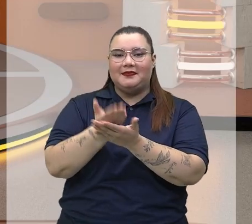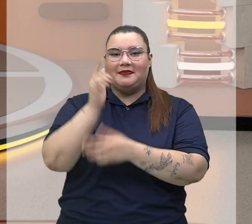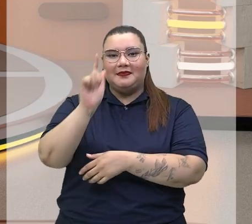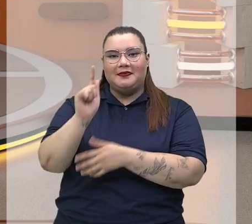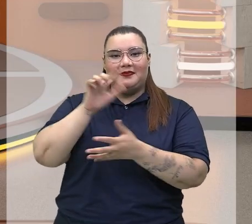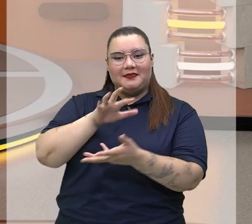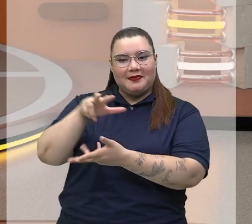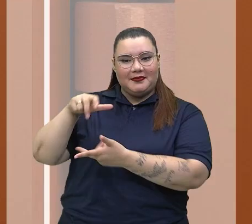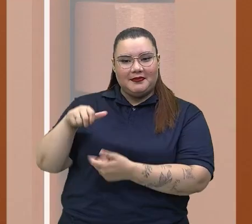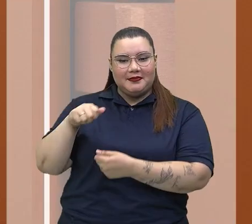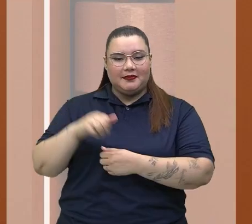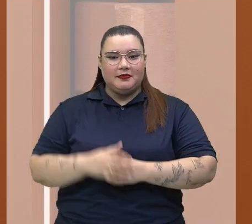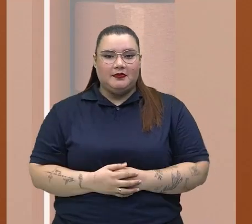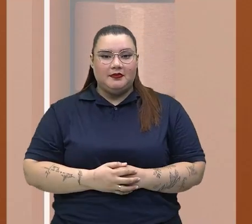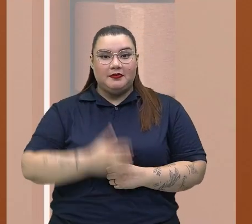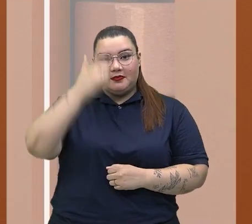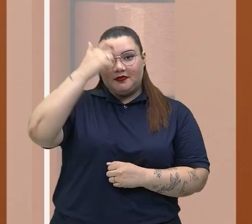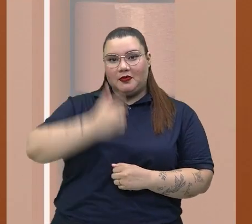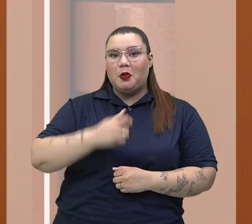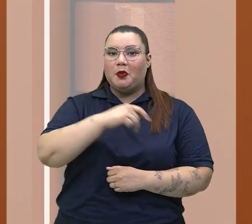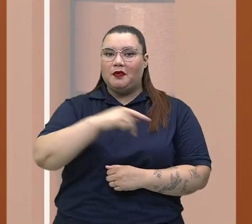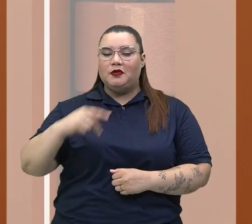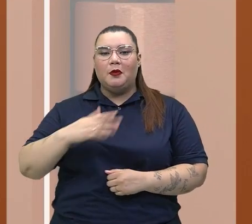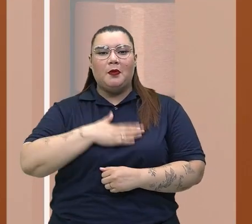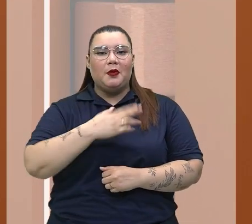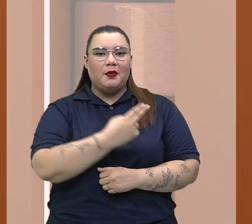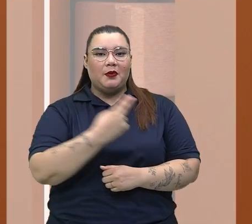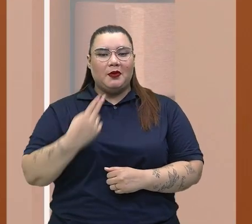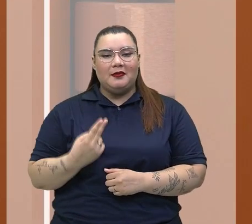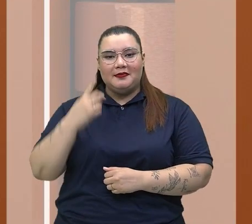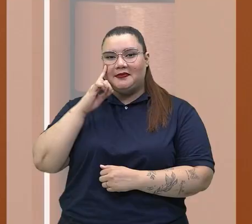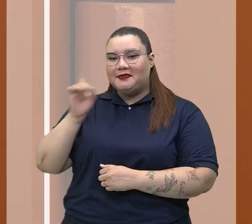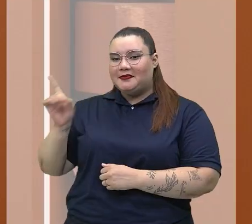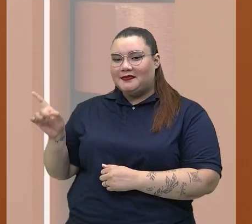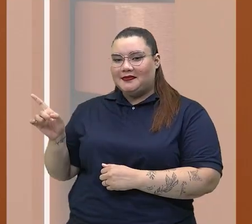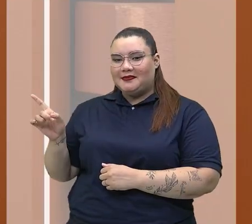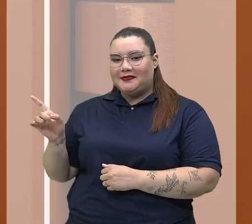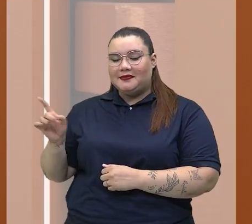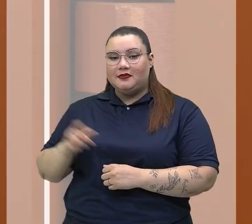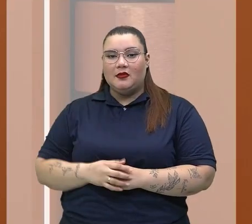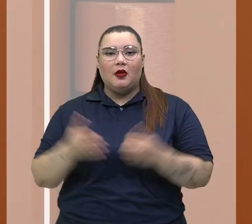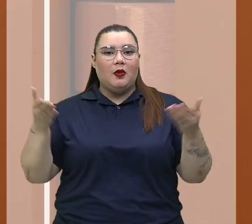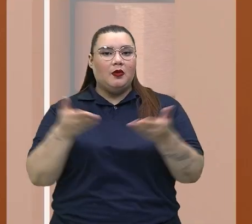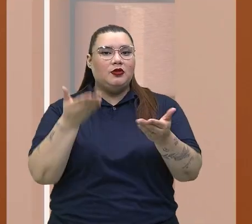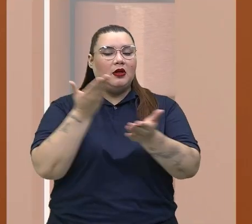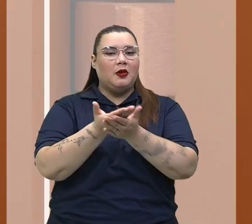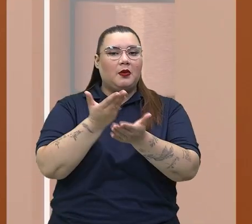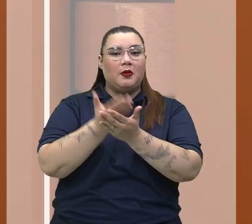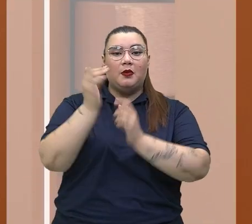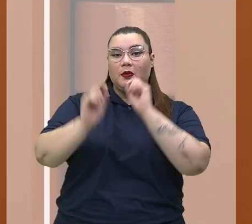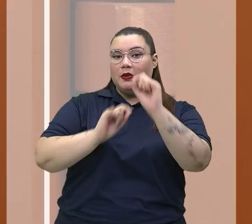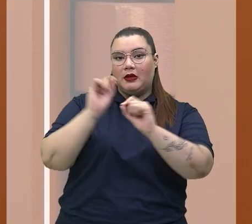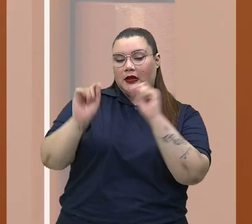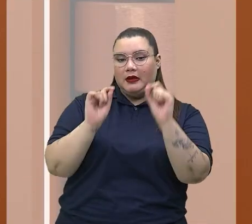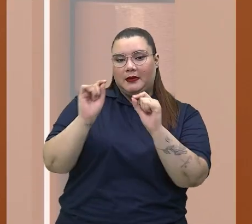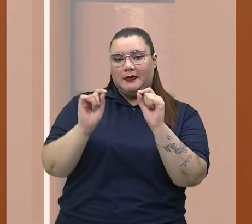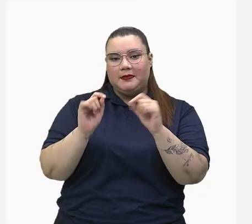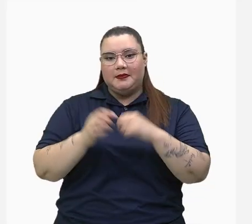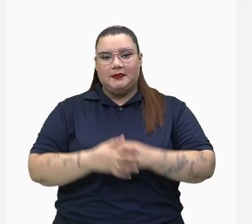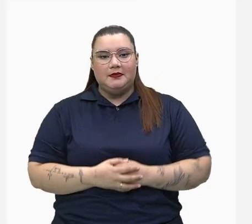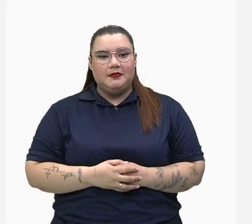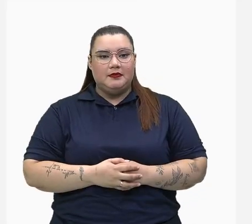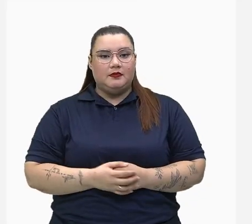de Geografia. Eu sou a professora Sandréia Cascais. Vamos à leitura do nosso objeto de